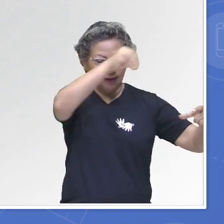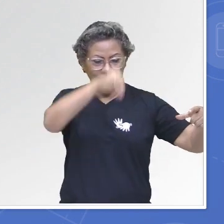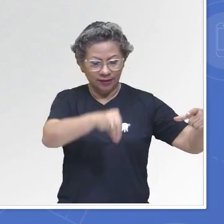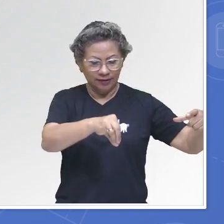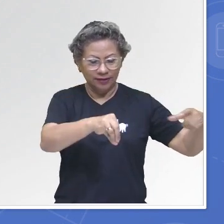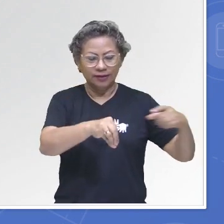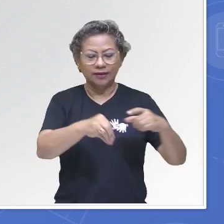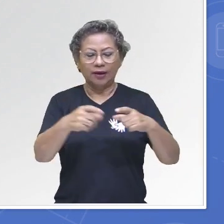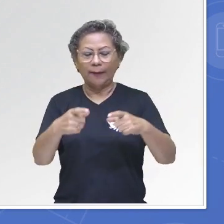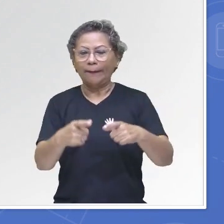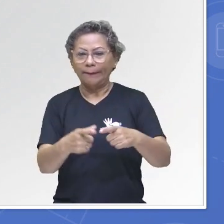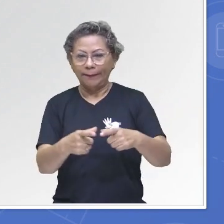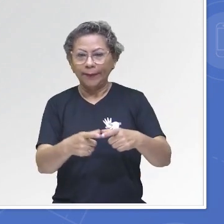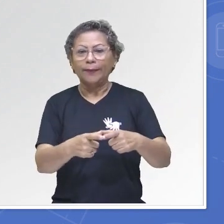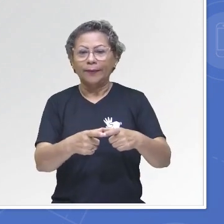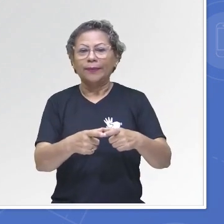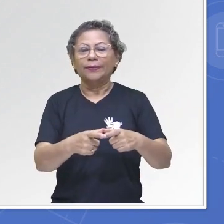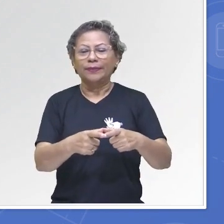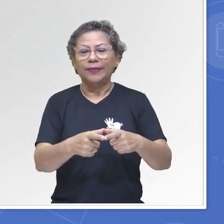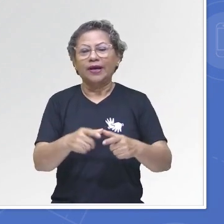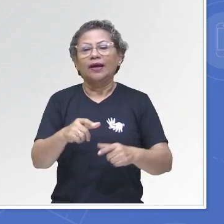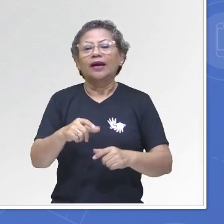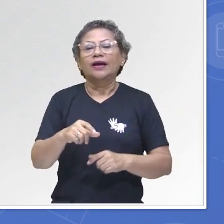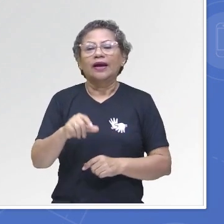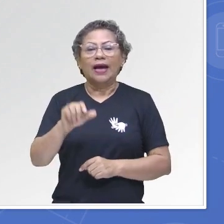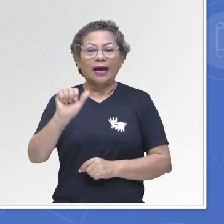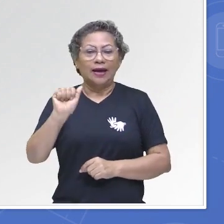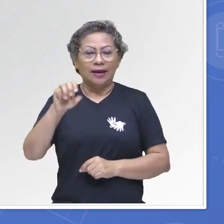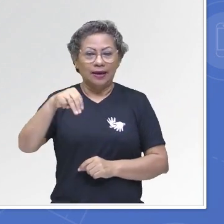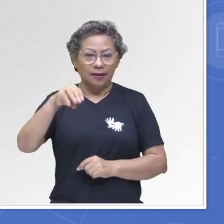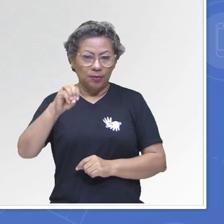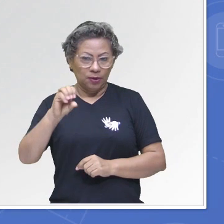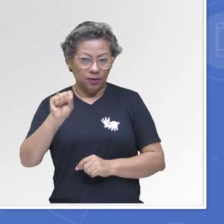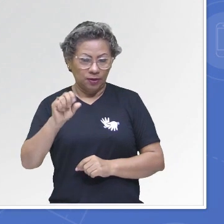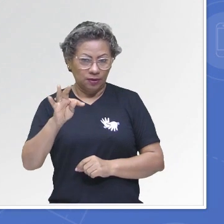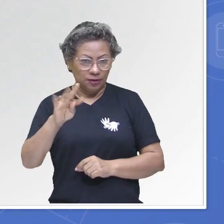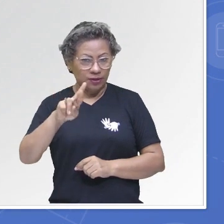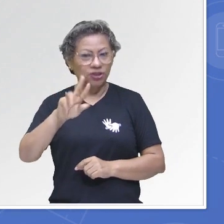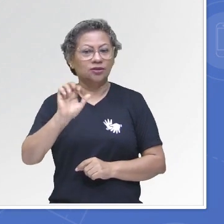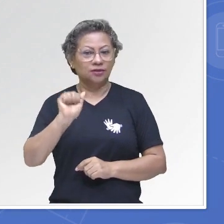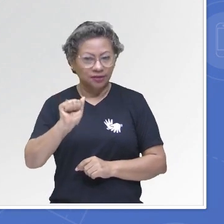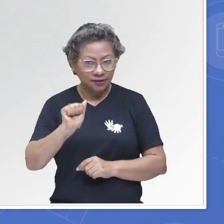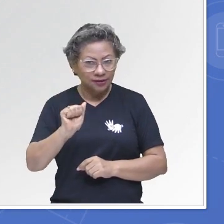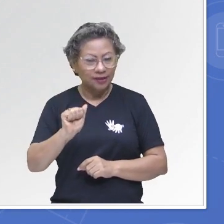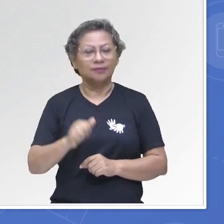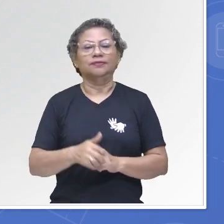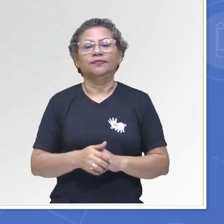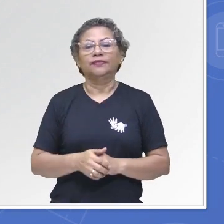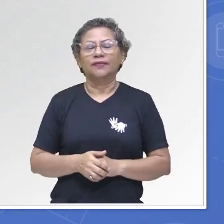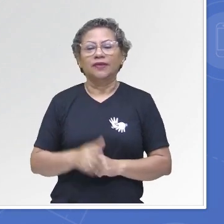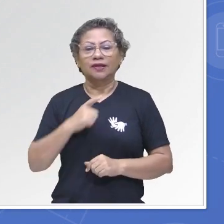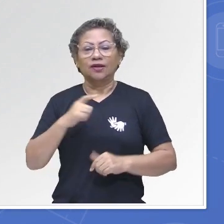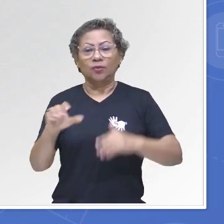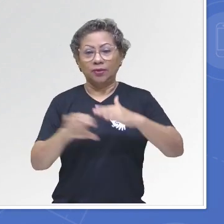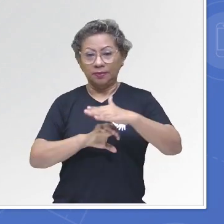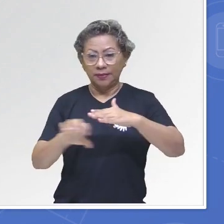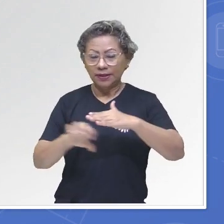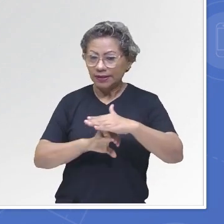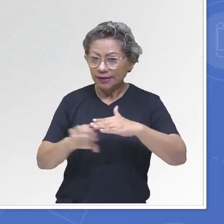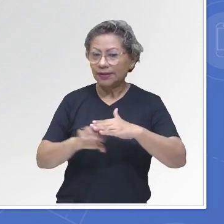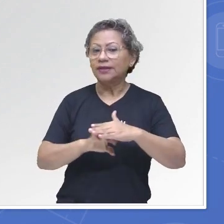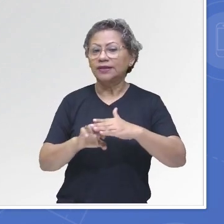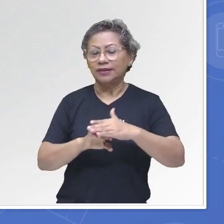um subconjunto, uma parte dessa população. Então, quando a empresa lá vai fazer a sua pesquisa